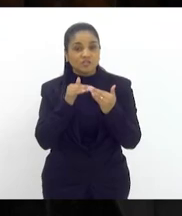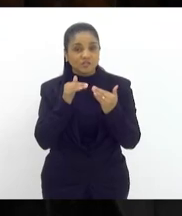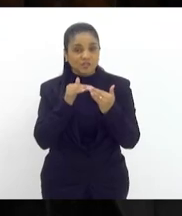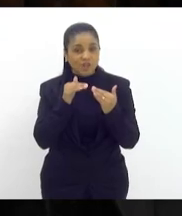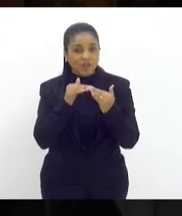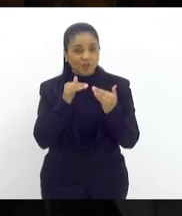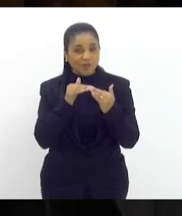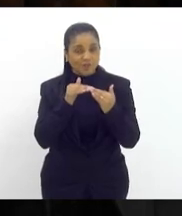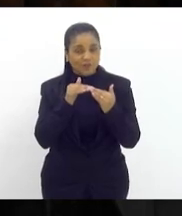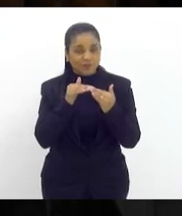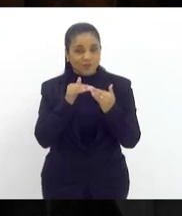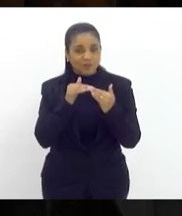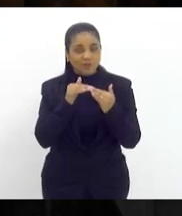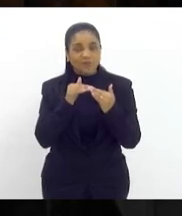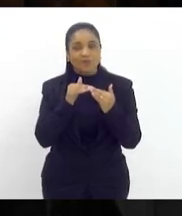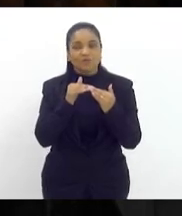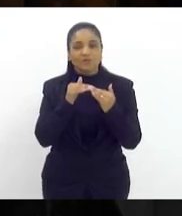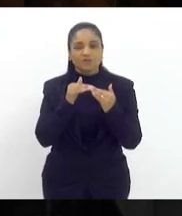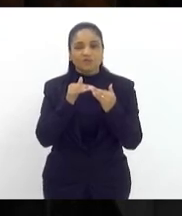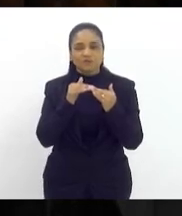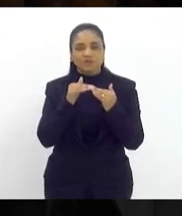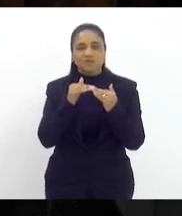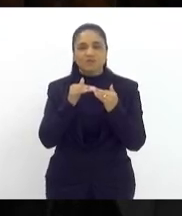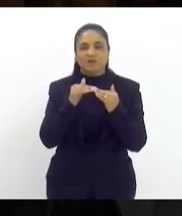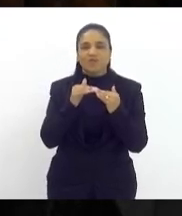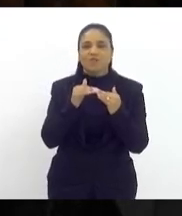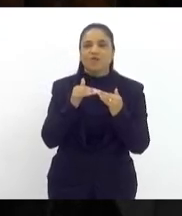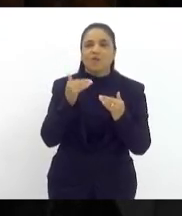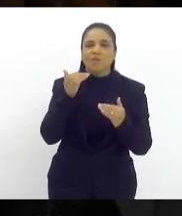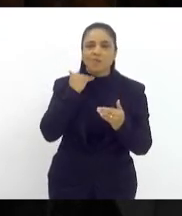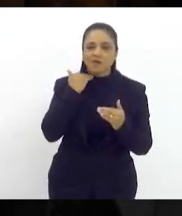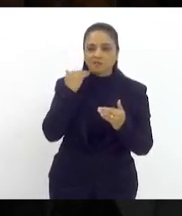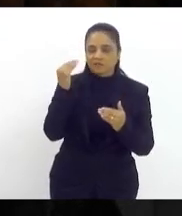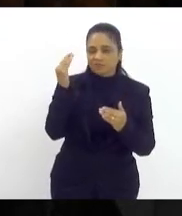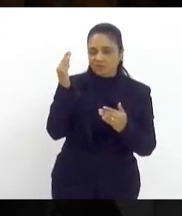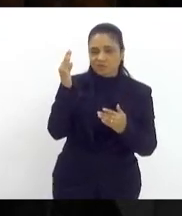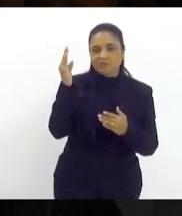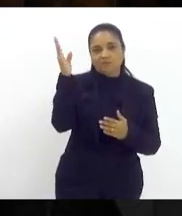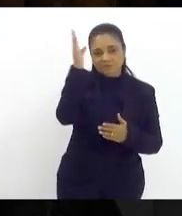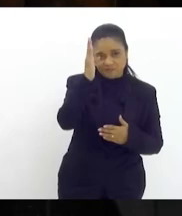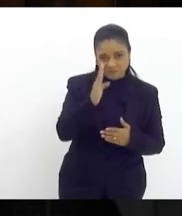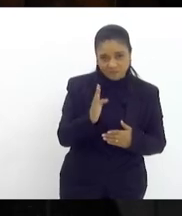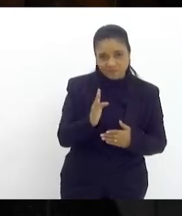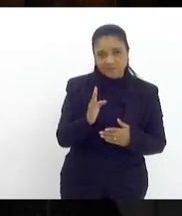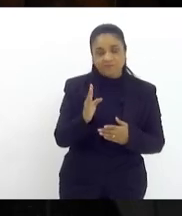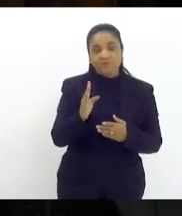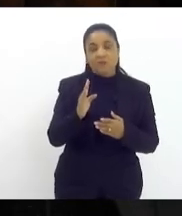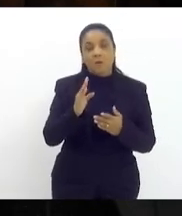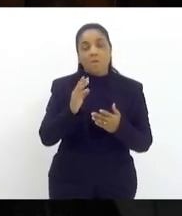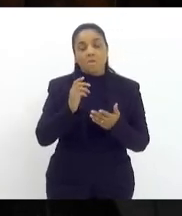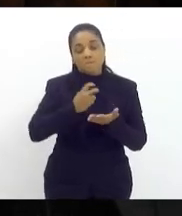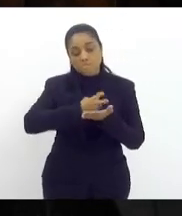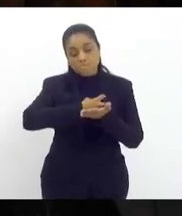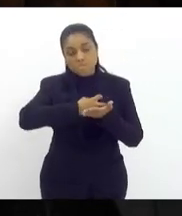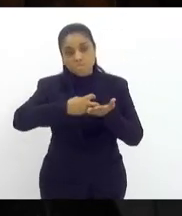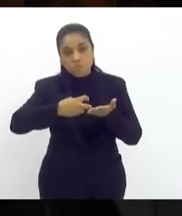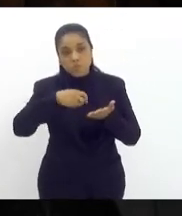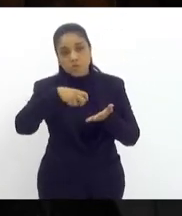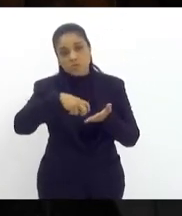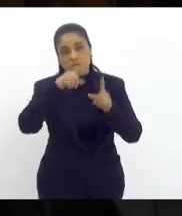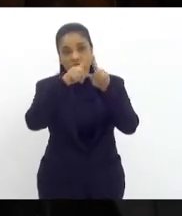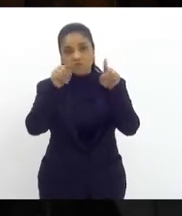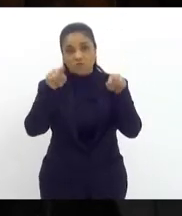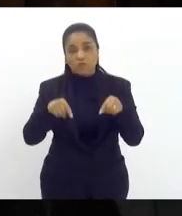o tesouro nacional e o regime de recuperação fiscal punir o funcionário o que não dá